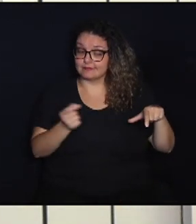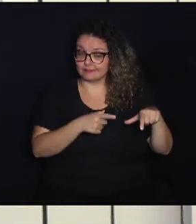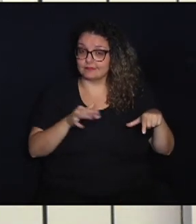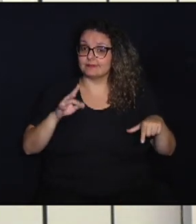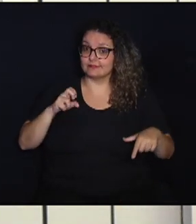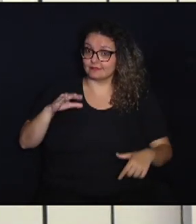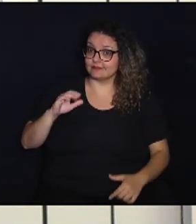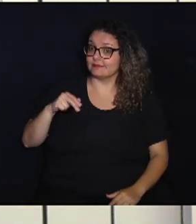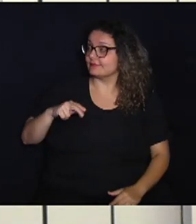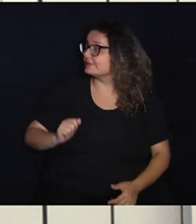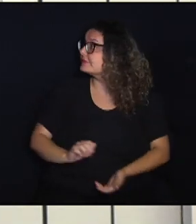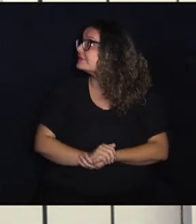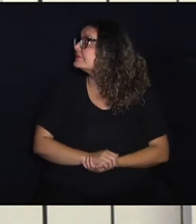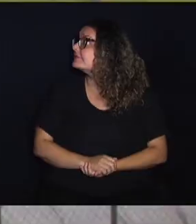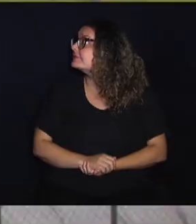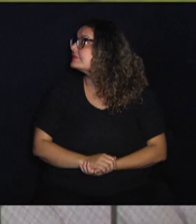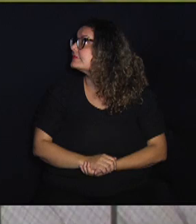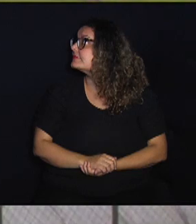Francana.